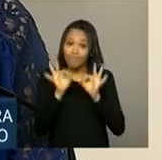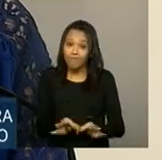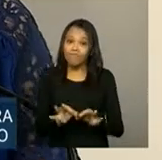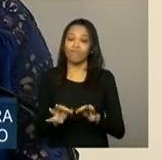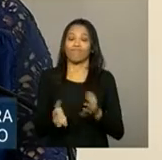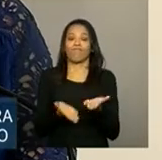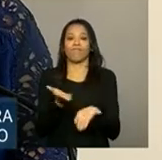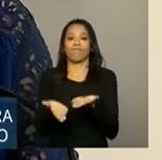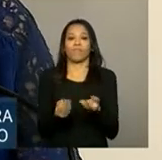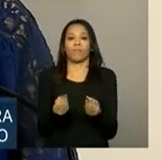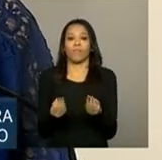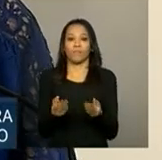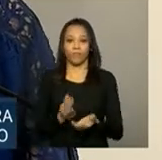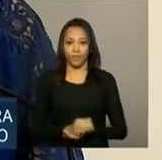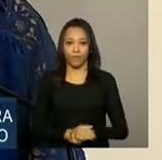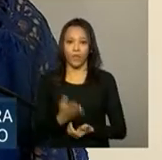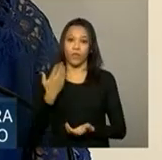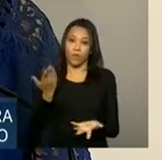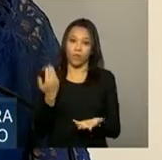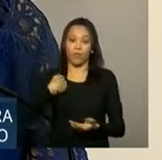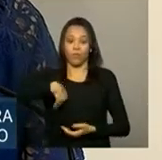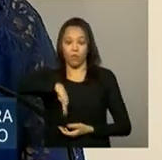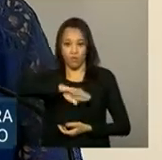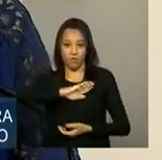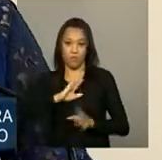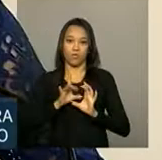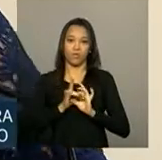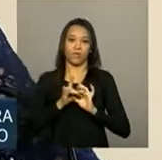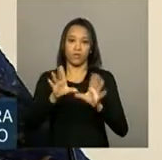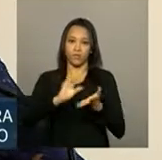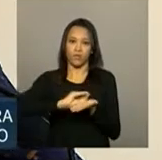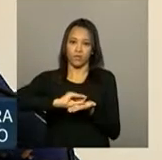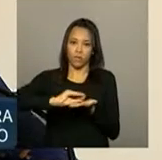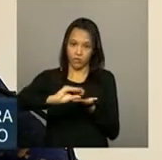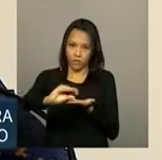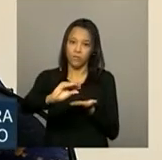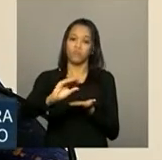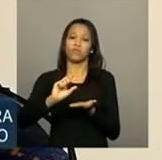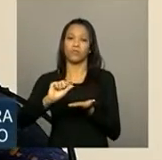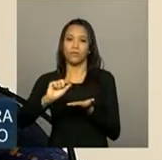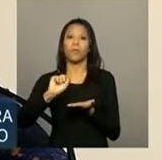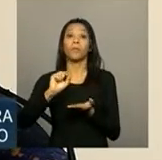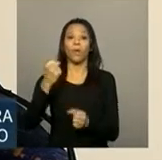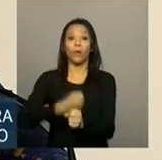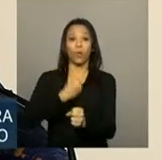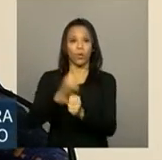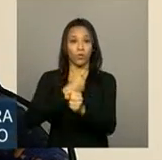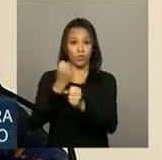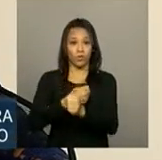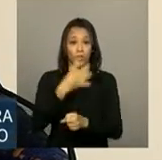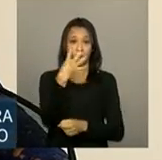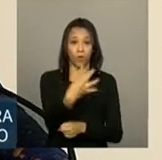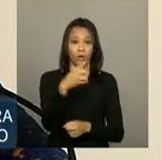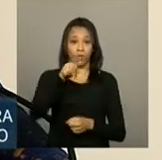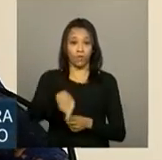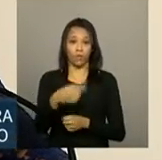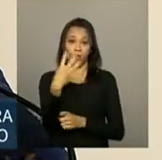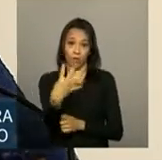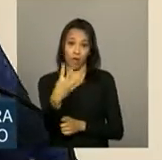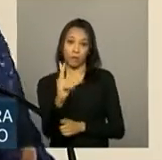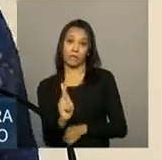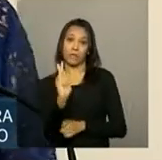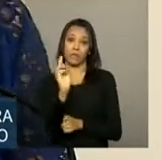dessa questão nós liberamos então recursos para construção de 4,4